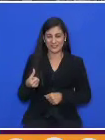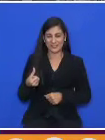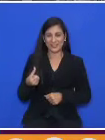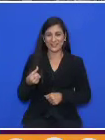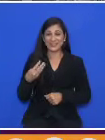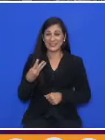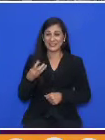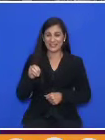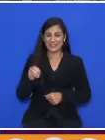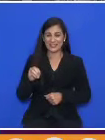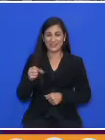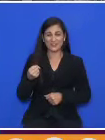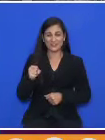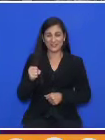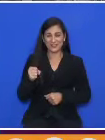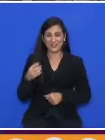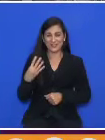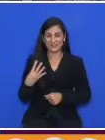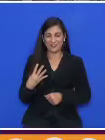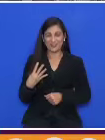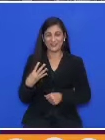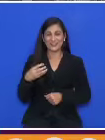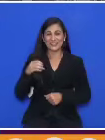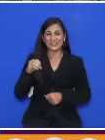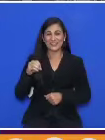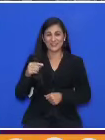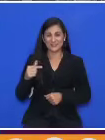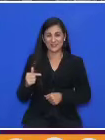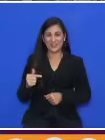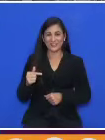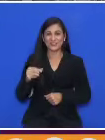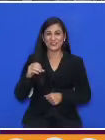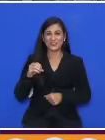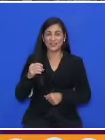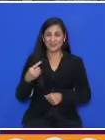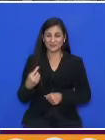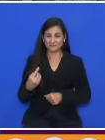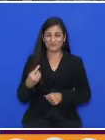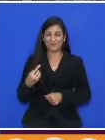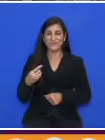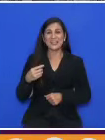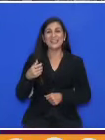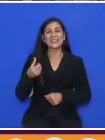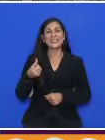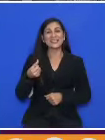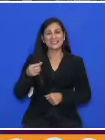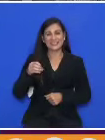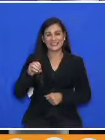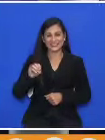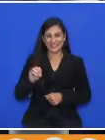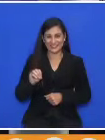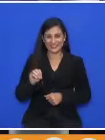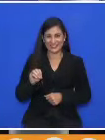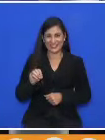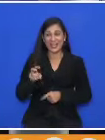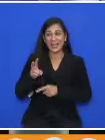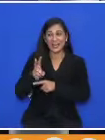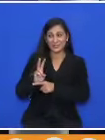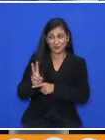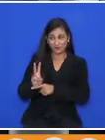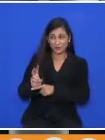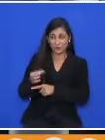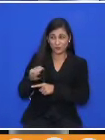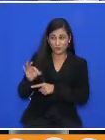46, 30, 84, 07, 01 e 60. As